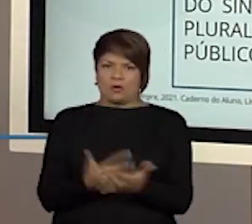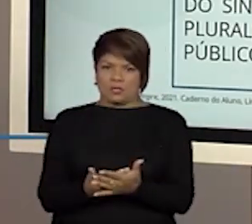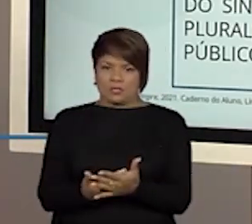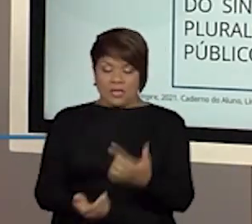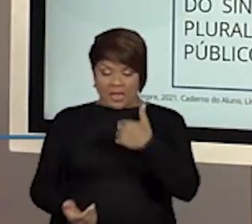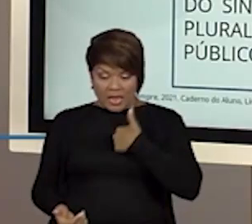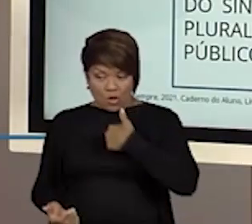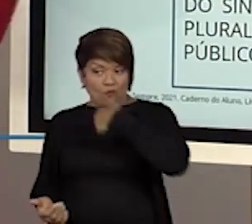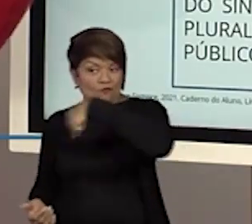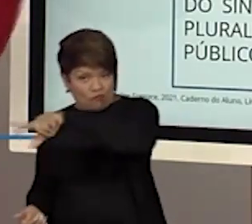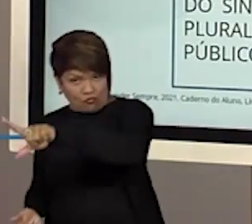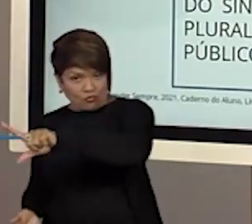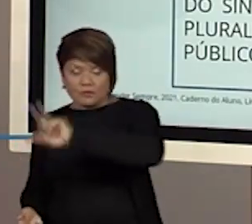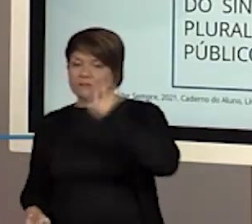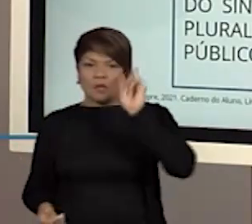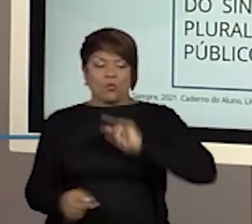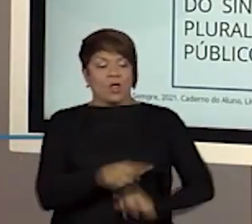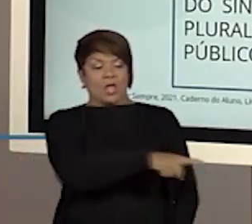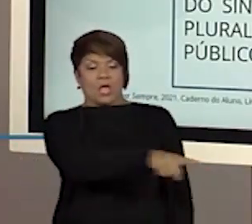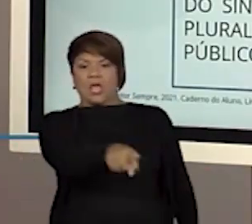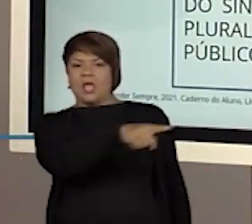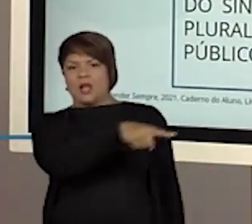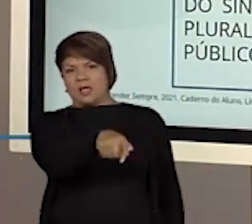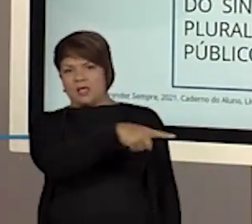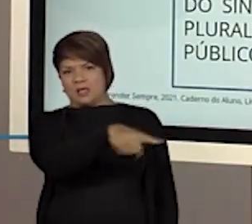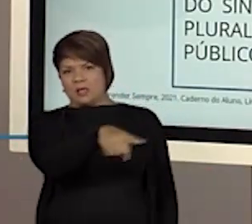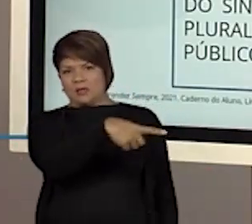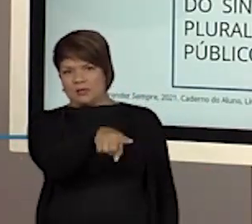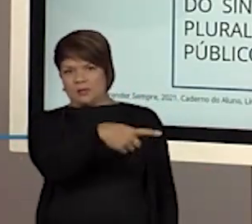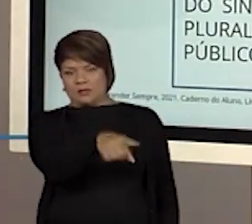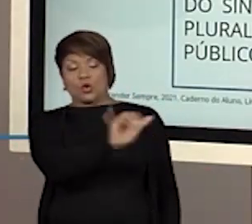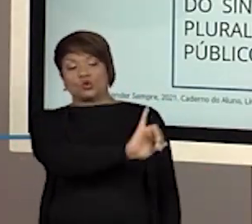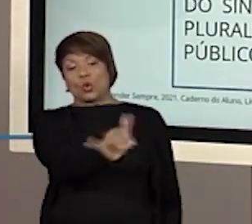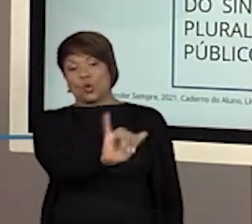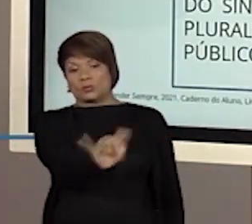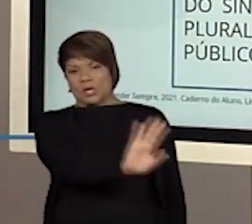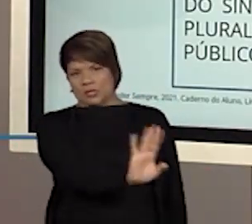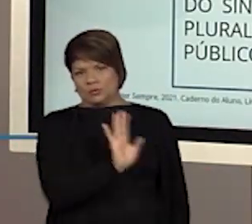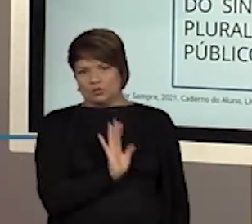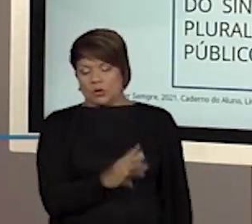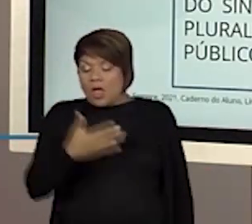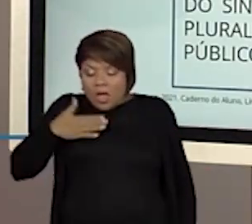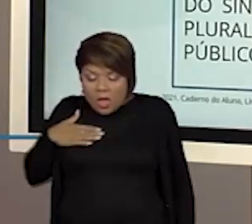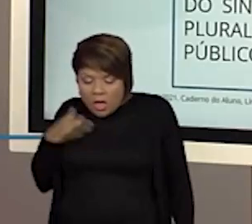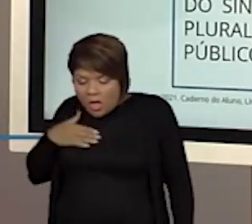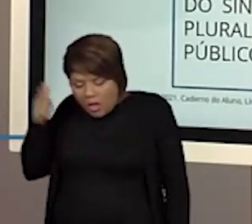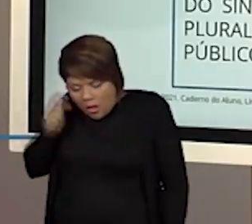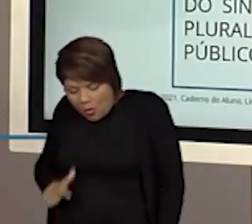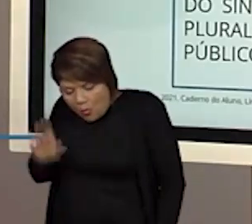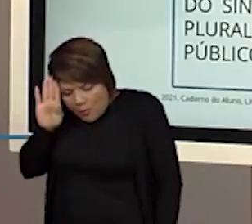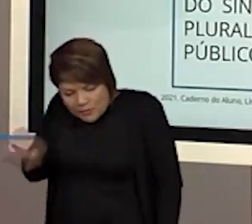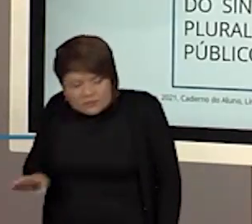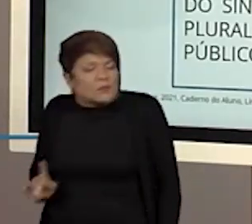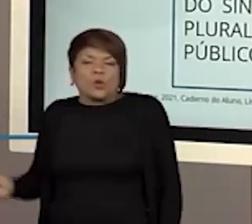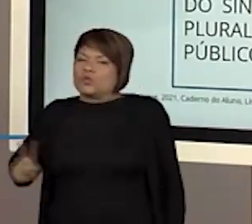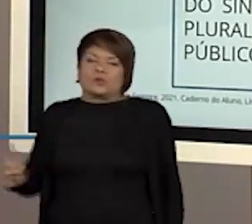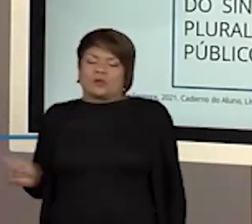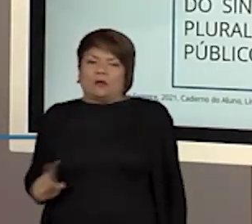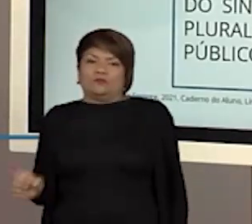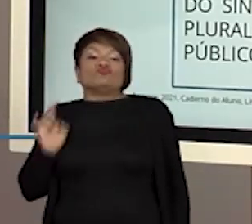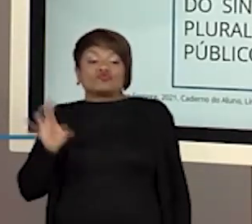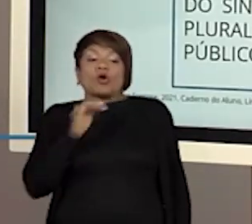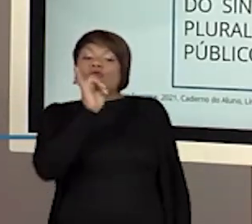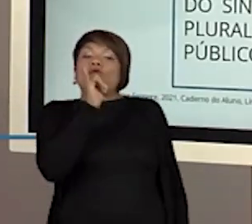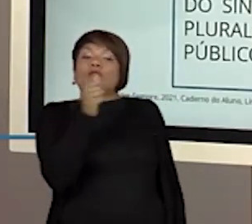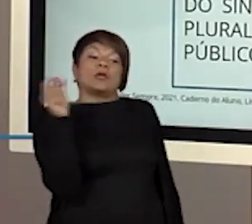um fato que são os estudantes, não sou eu que estou vivenciando, não sou eu o personagem principal dessa frase,